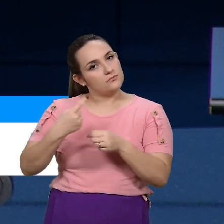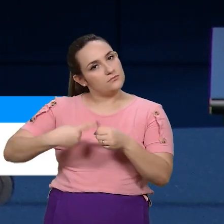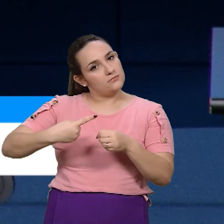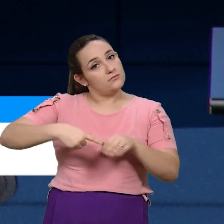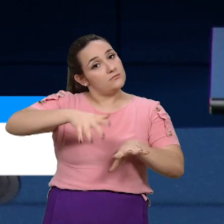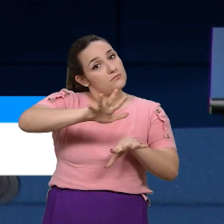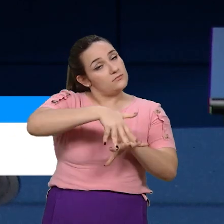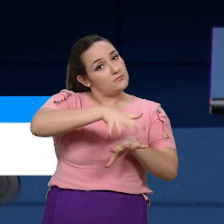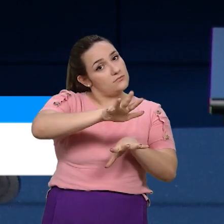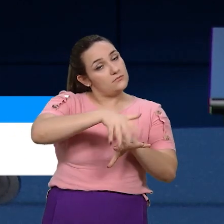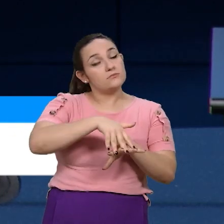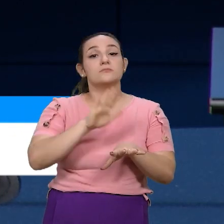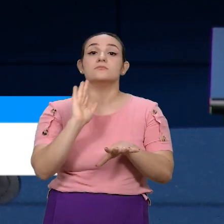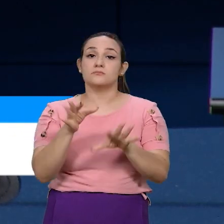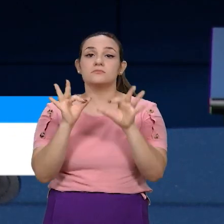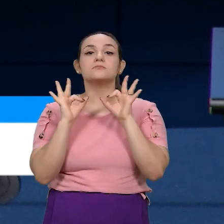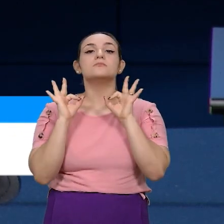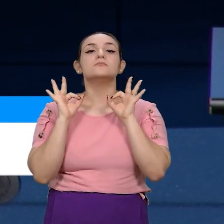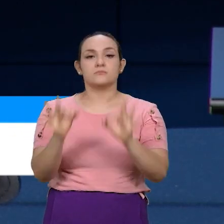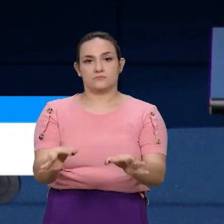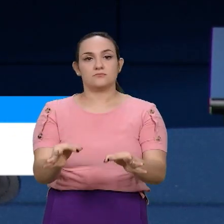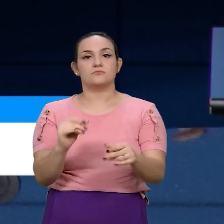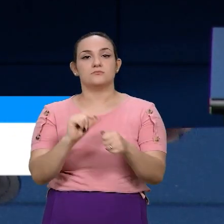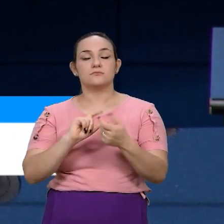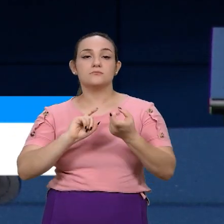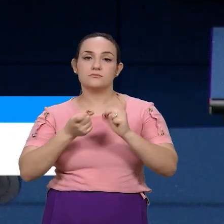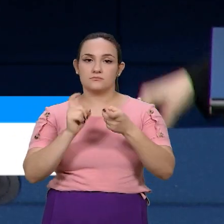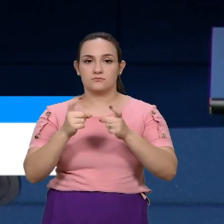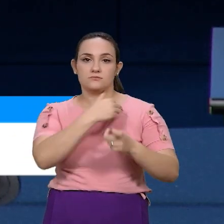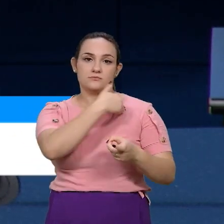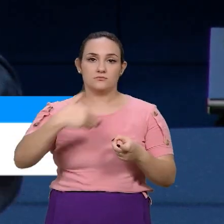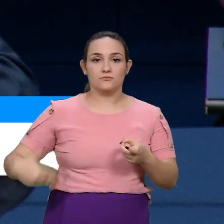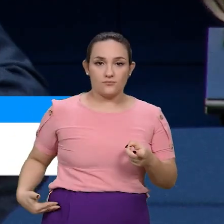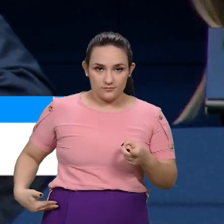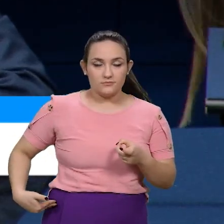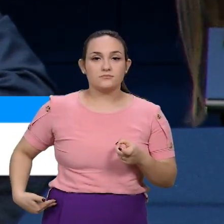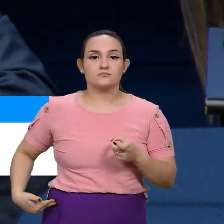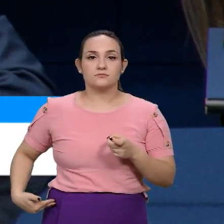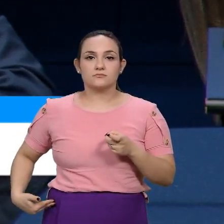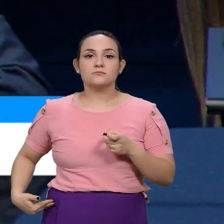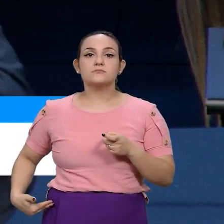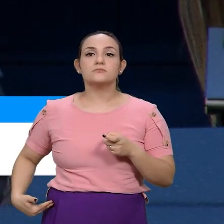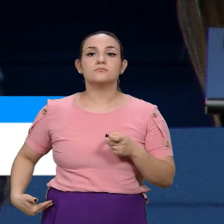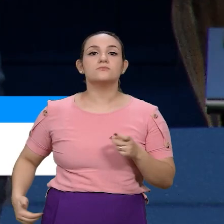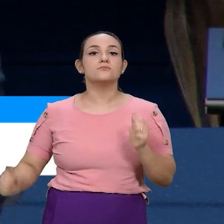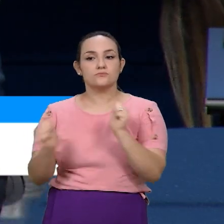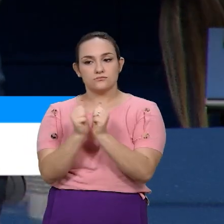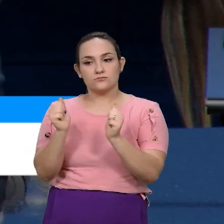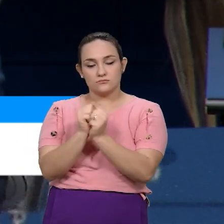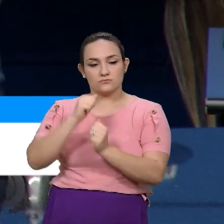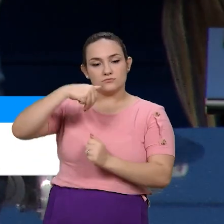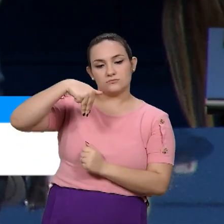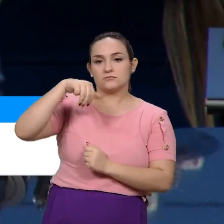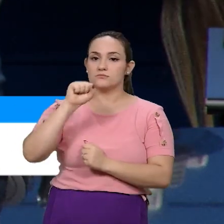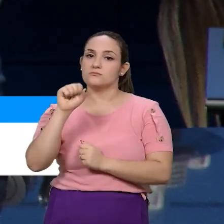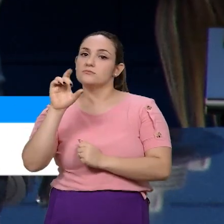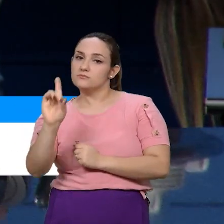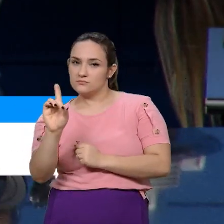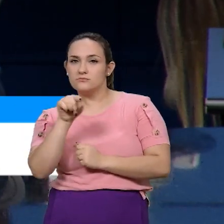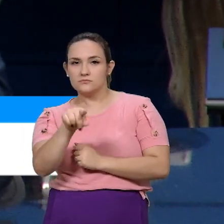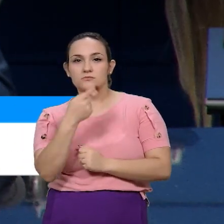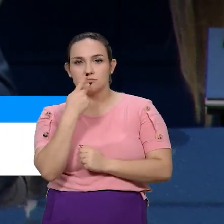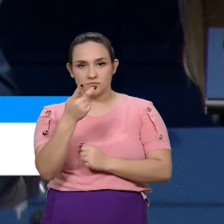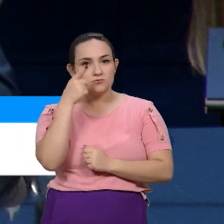Sidrolândia, mas foi confirmado, inclusive, numa reunião do governador na MSD, né, Paulo, você